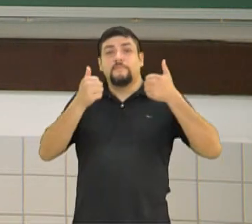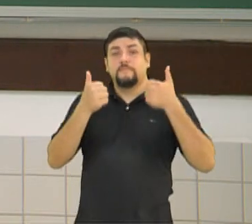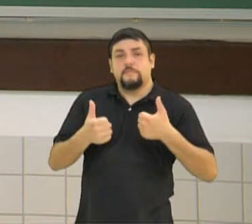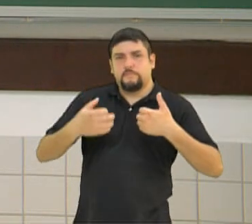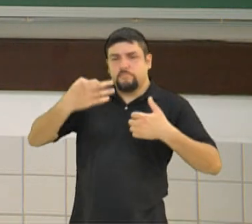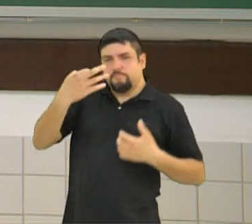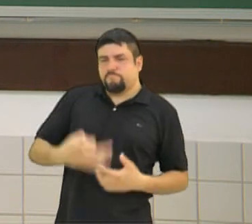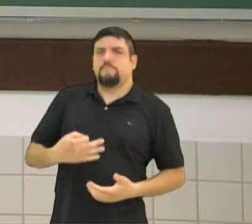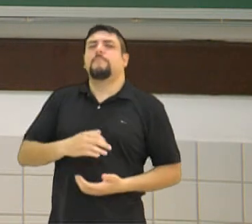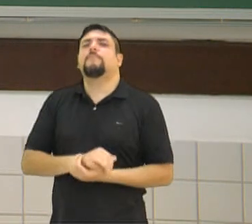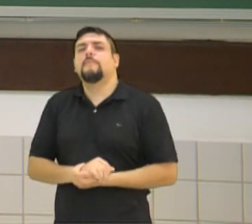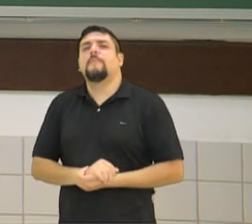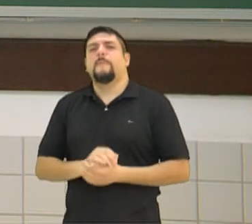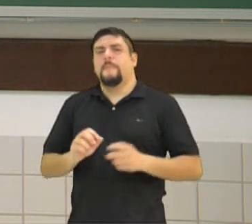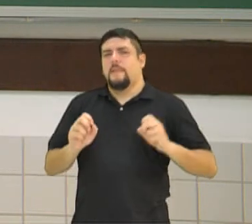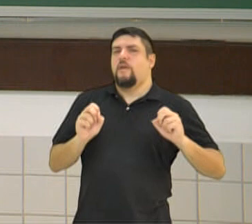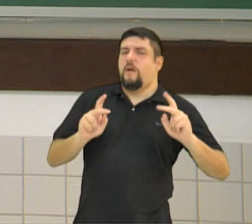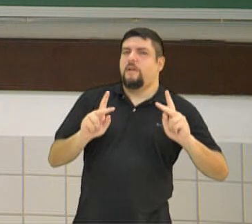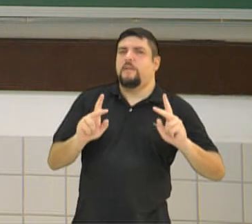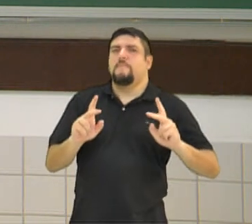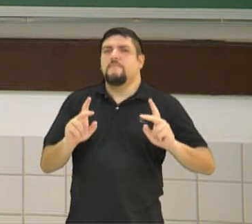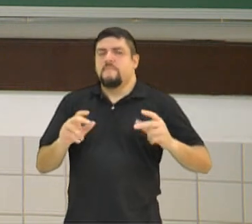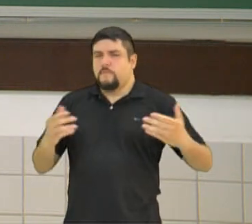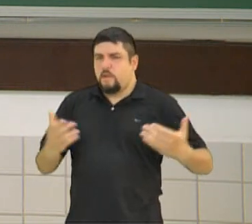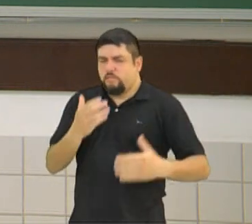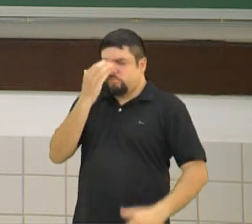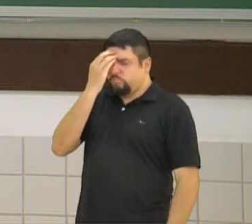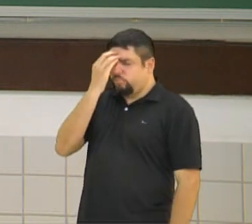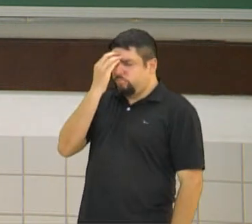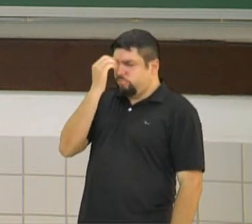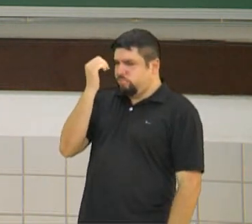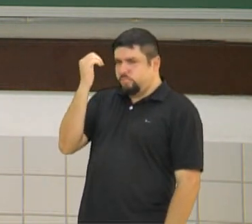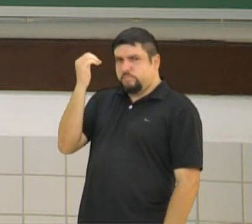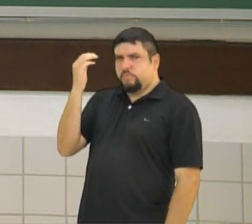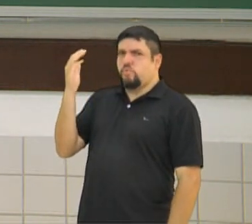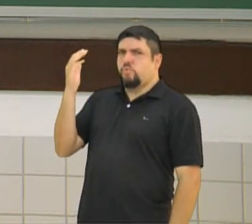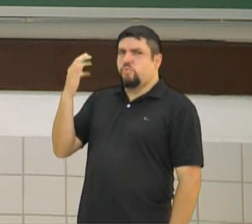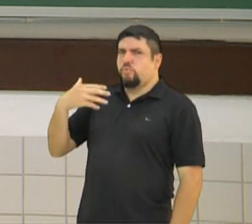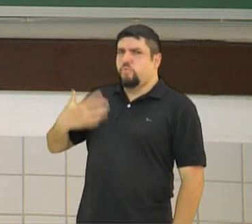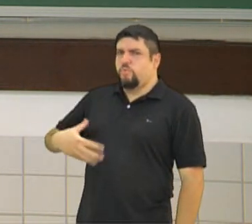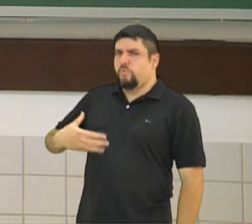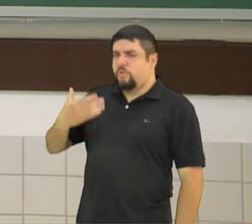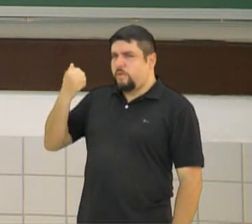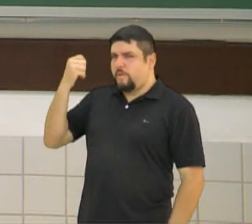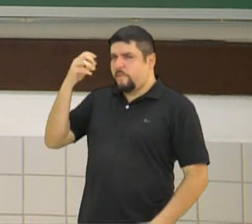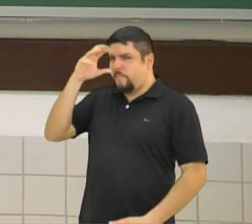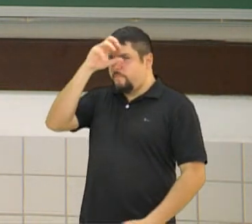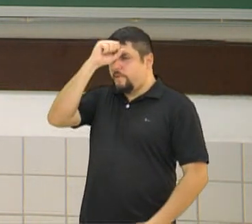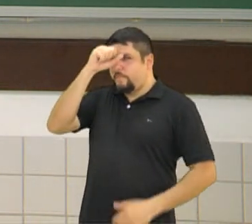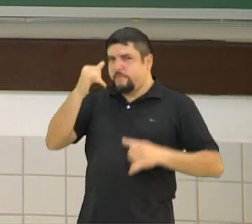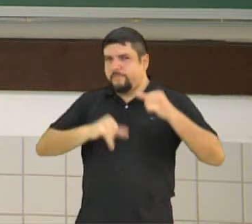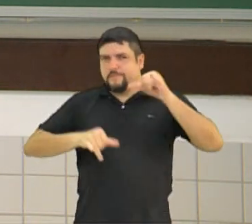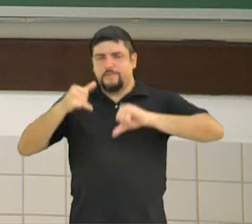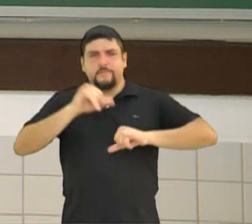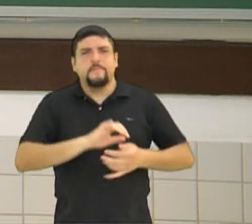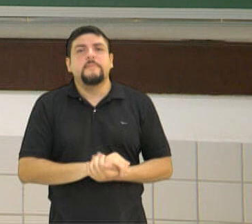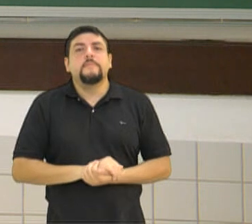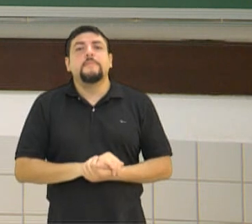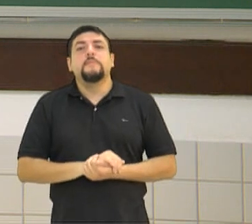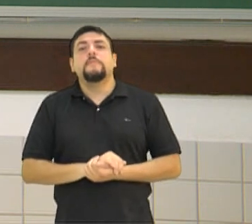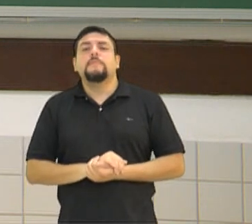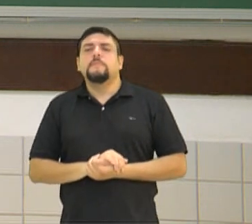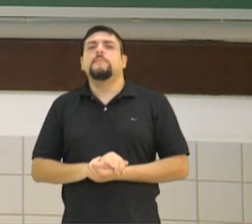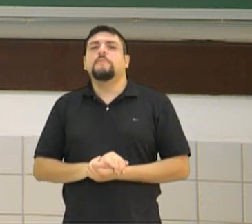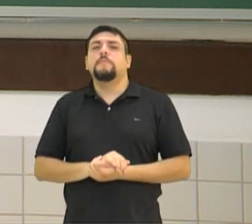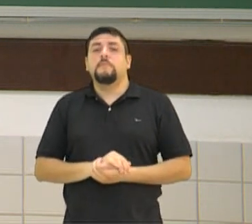certo, senhoras e senhores? Vem com a gente que é só sucesso, então. Vamos lá, então, verificar, galera. Vamos lá e vamos, então. Então, aqui, ó,